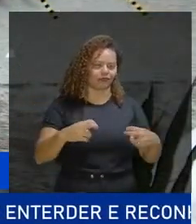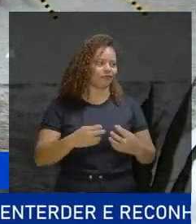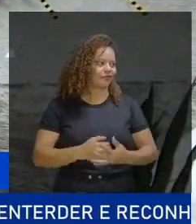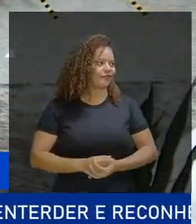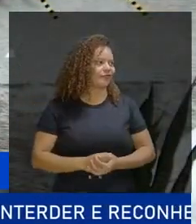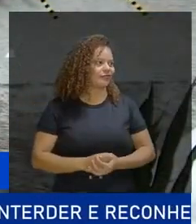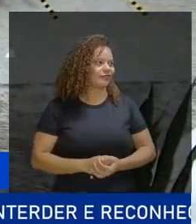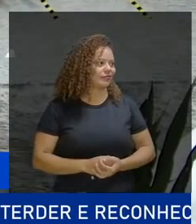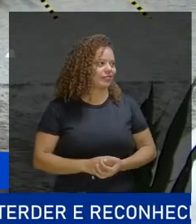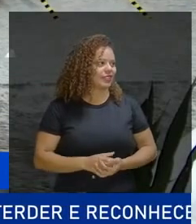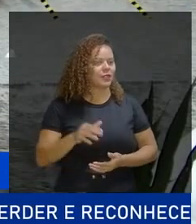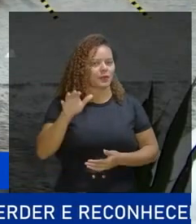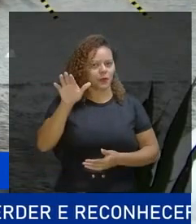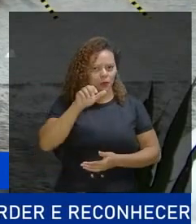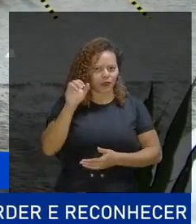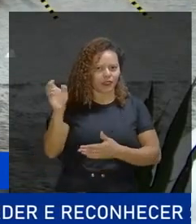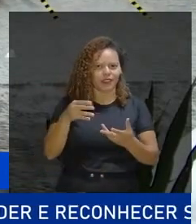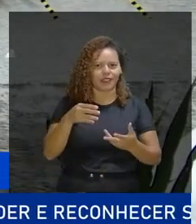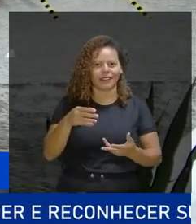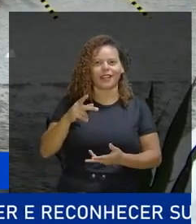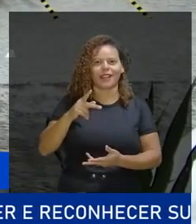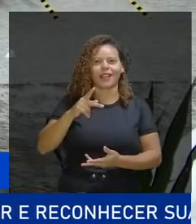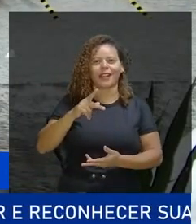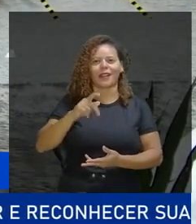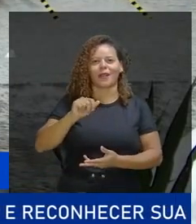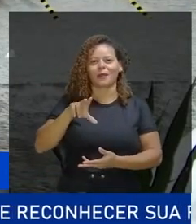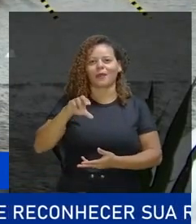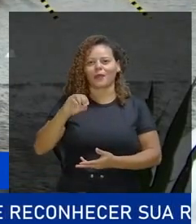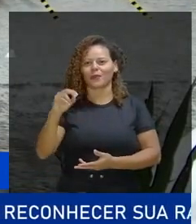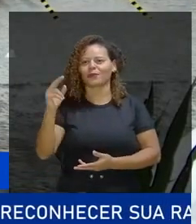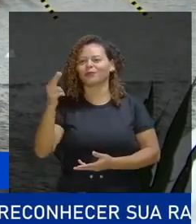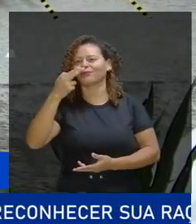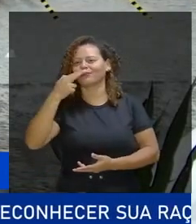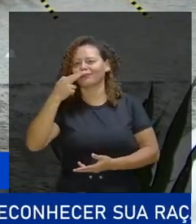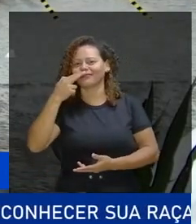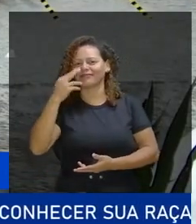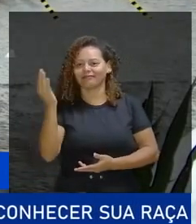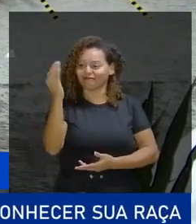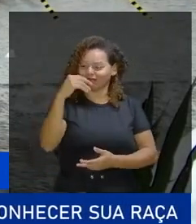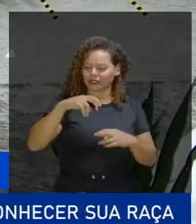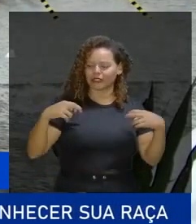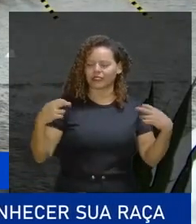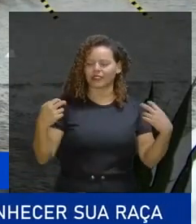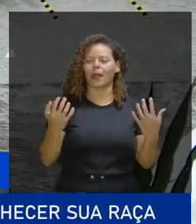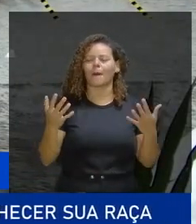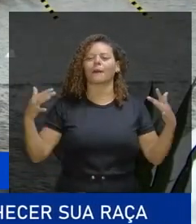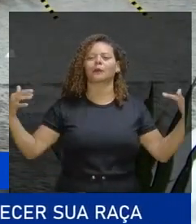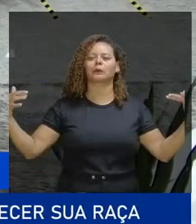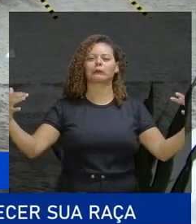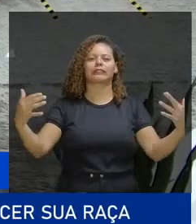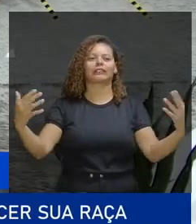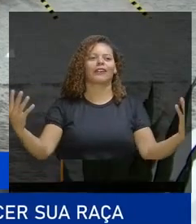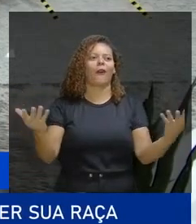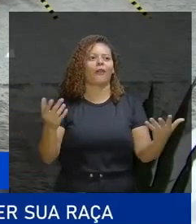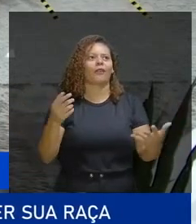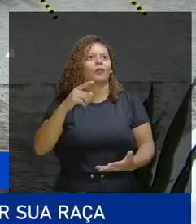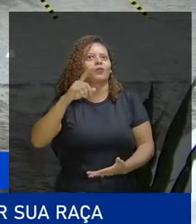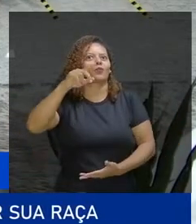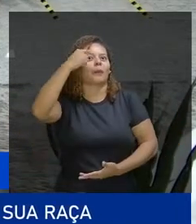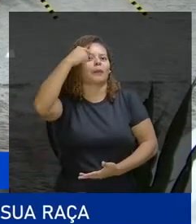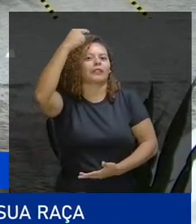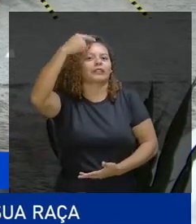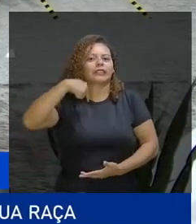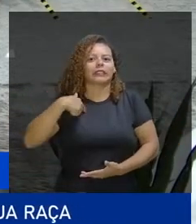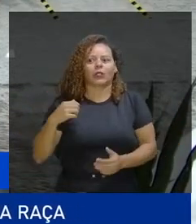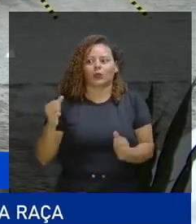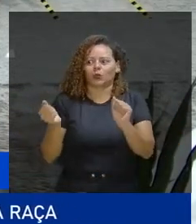Paulo, convido para vir aqui com a gente. É um harém, Paulo, pode vir. Vamos. Eu nunca pensei que hoje, Paulo, íamos ficar